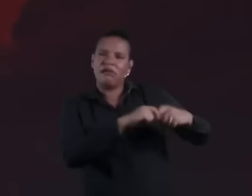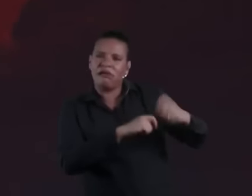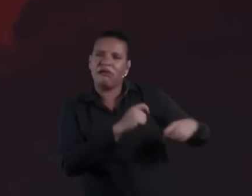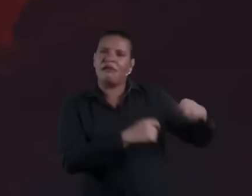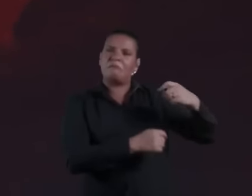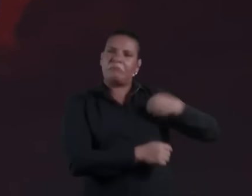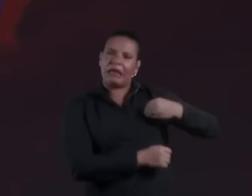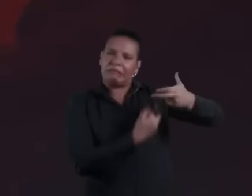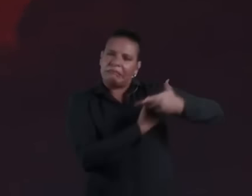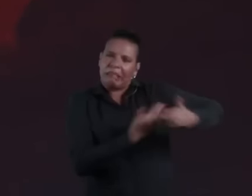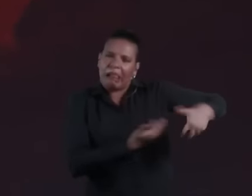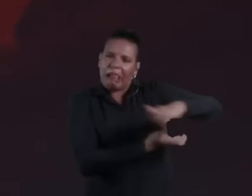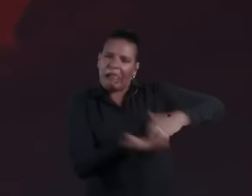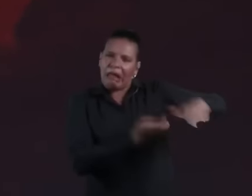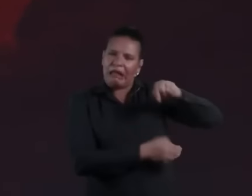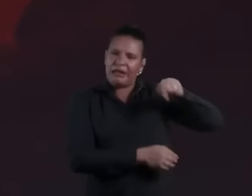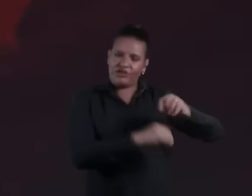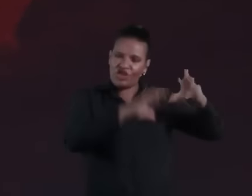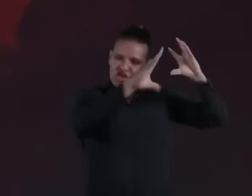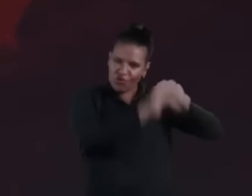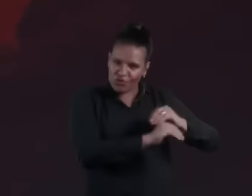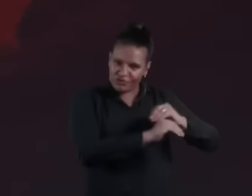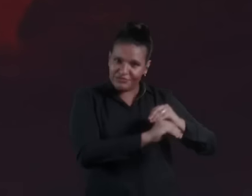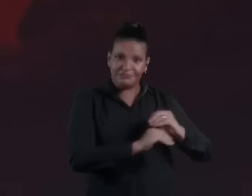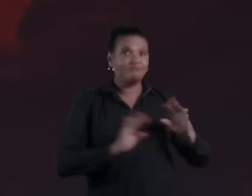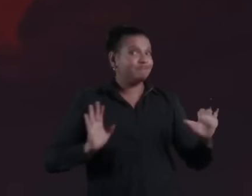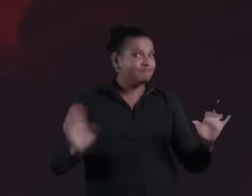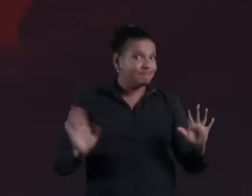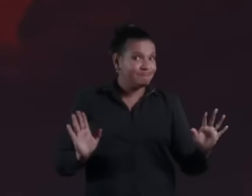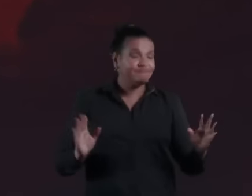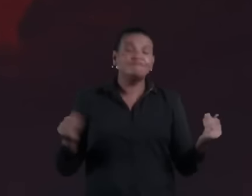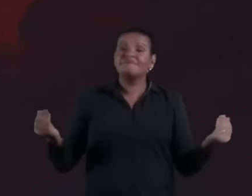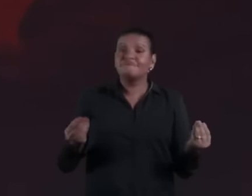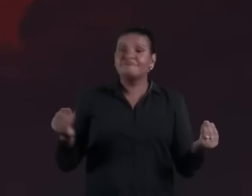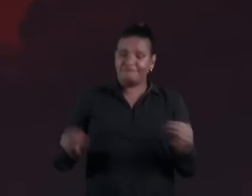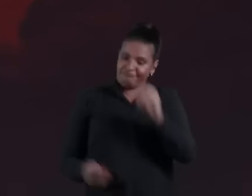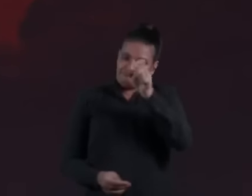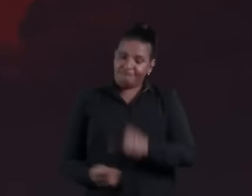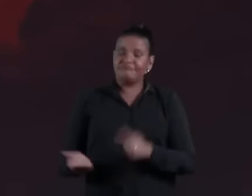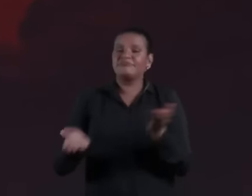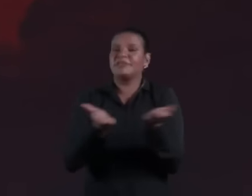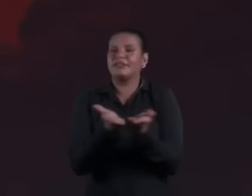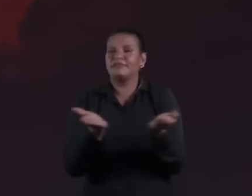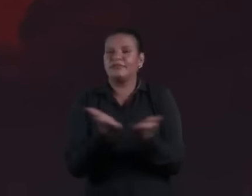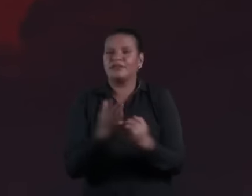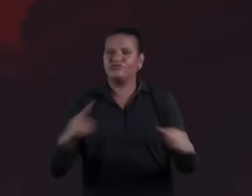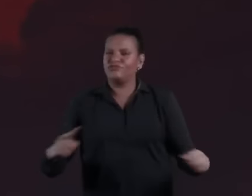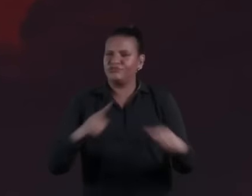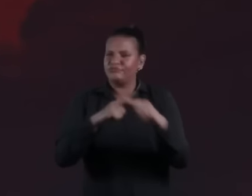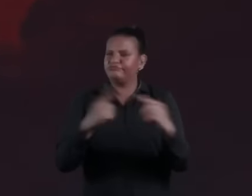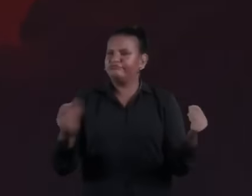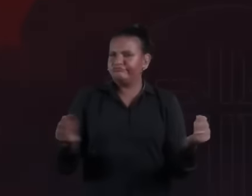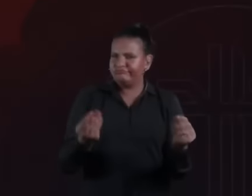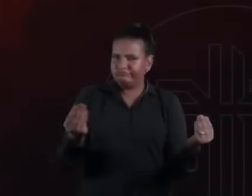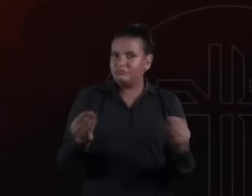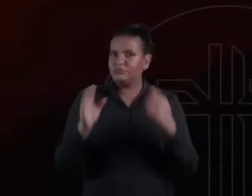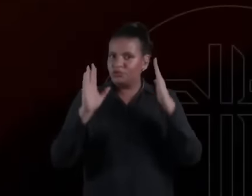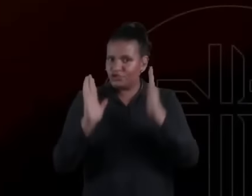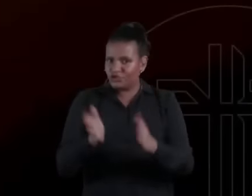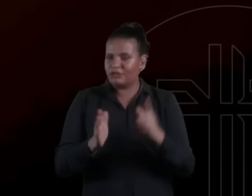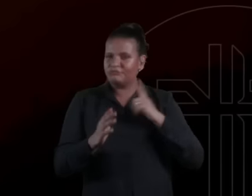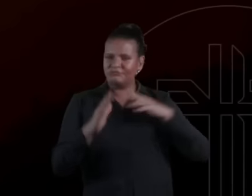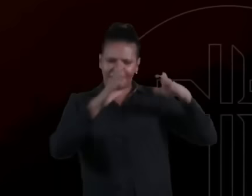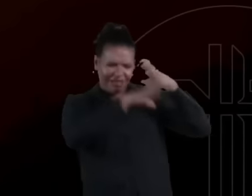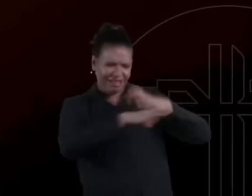travada na vida do crente ele começa deixemos pois as obras das